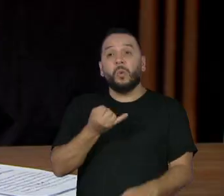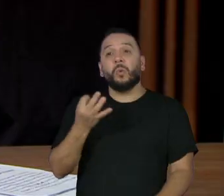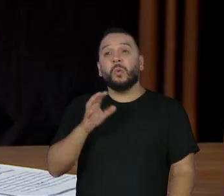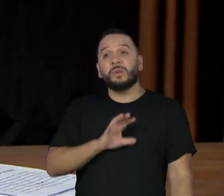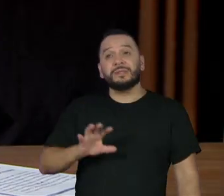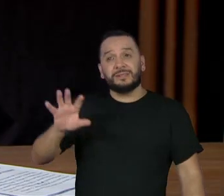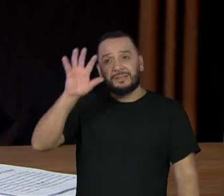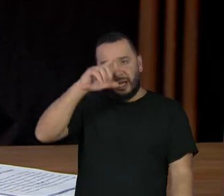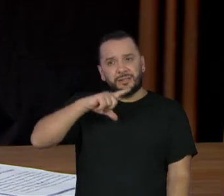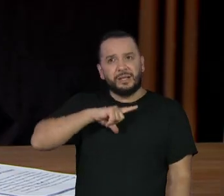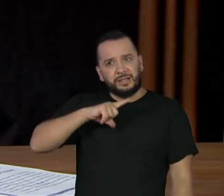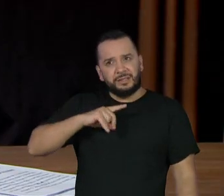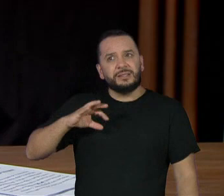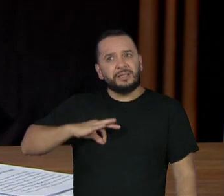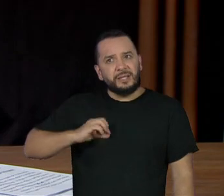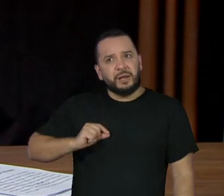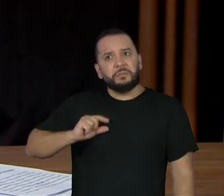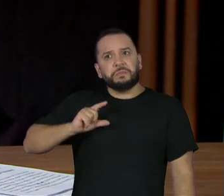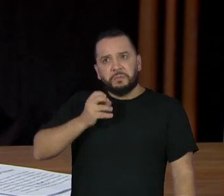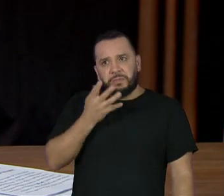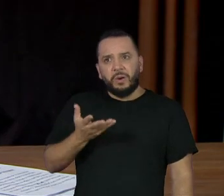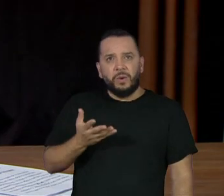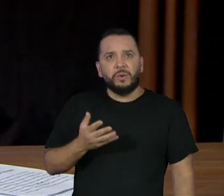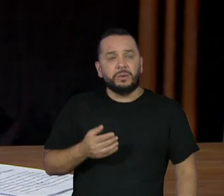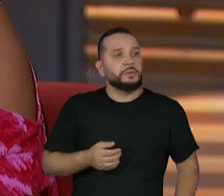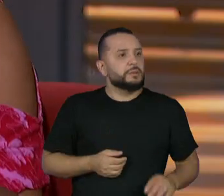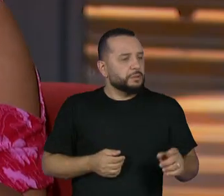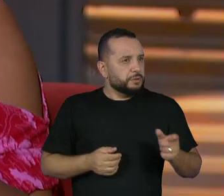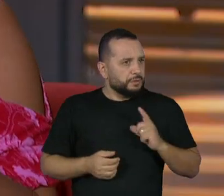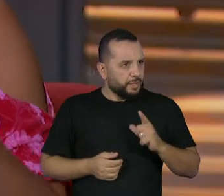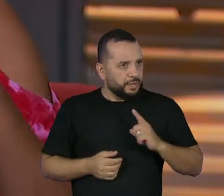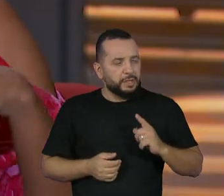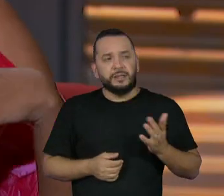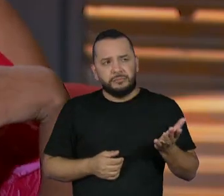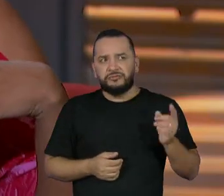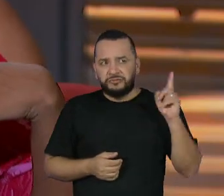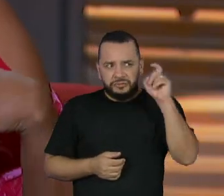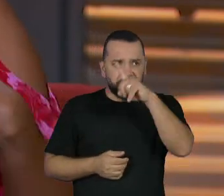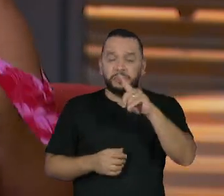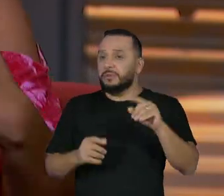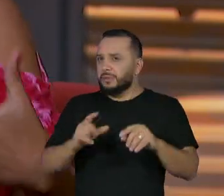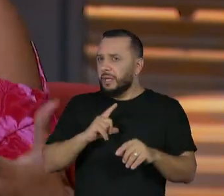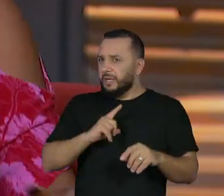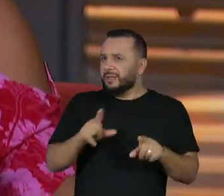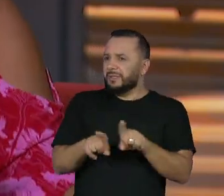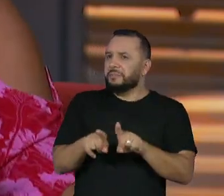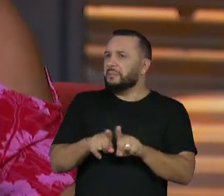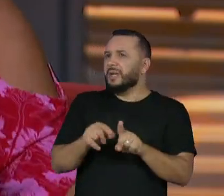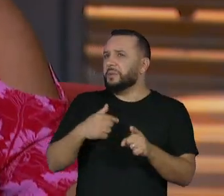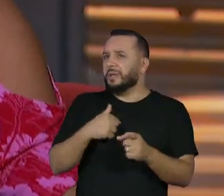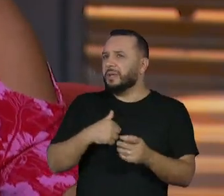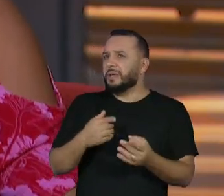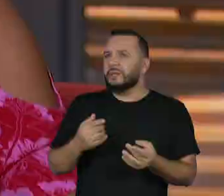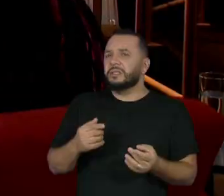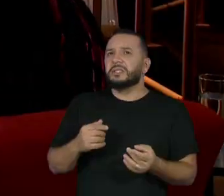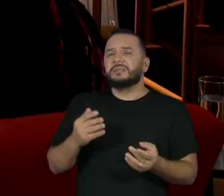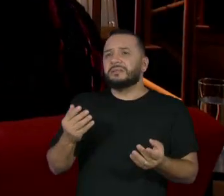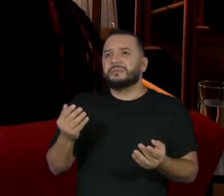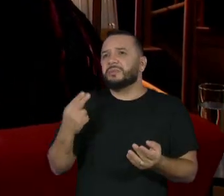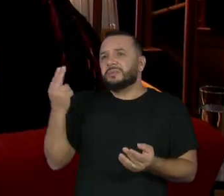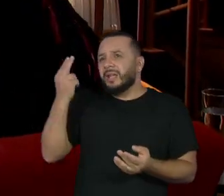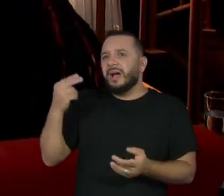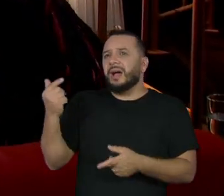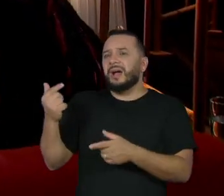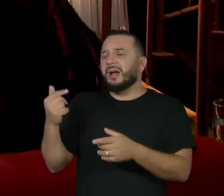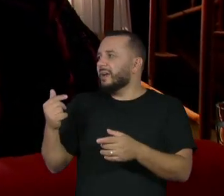que muitos moram na periferia, exato, muitos moram, muitos vivem em uma dinâmica de de insegurança mesmo de em relação à insegurança para família.